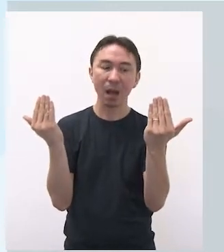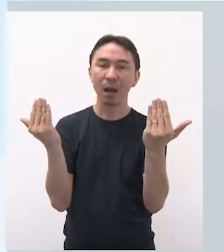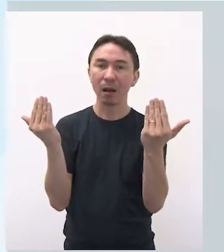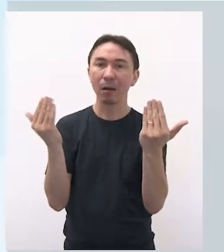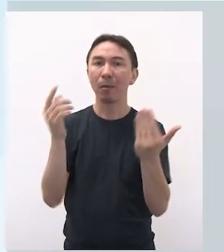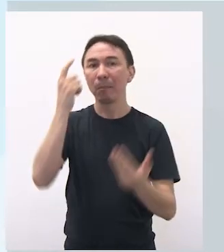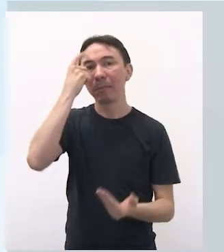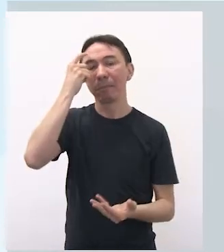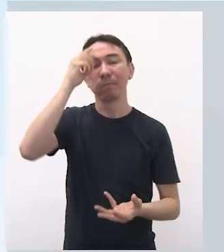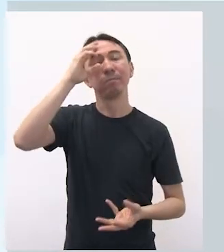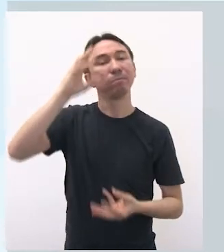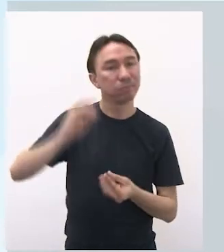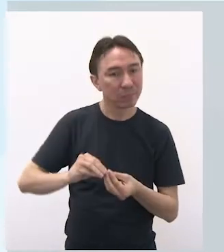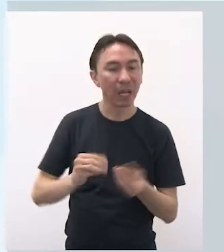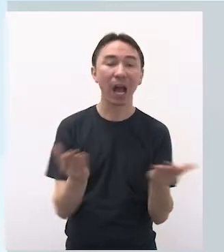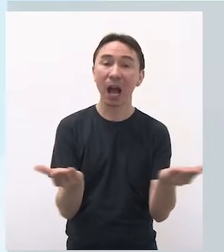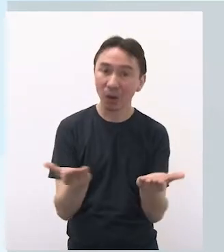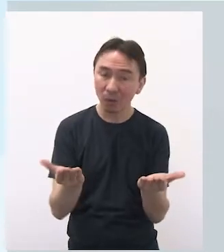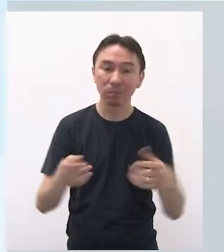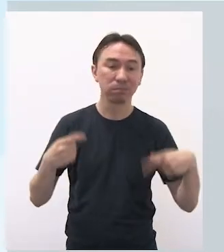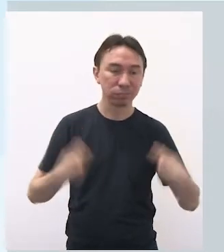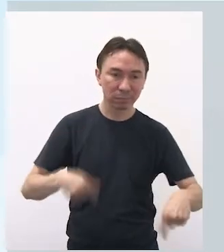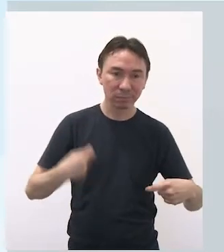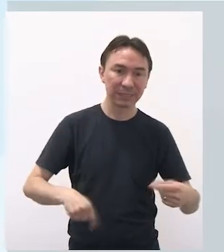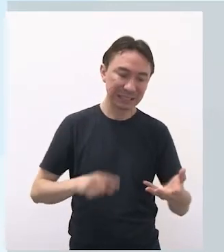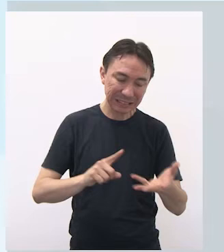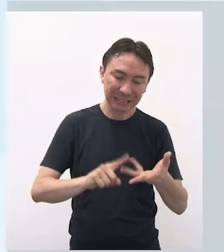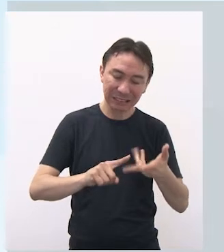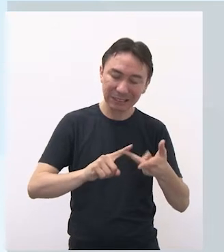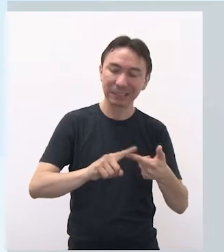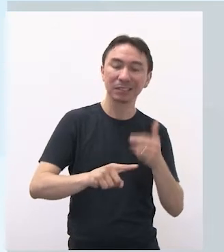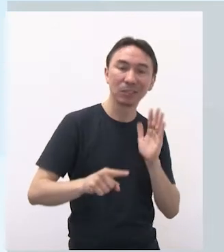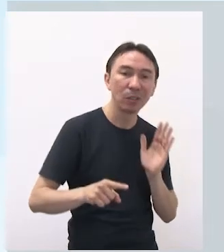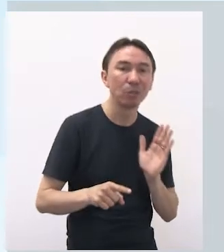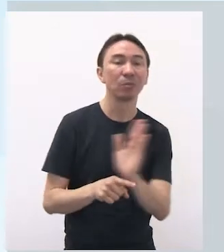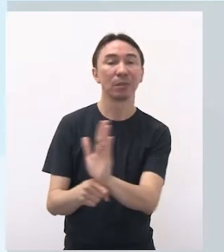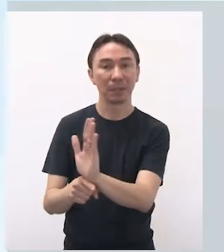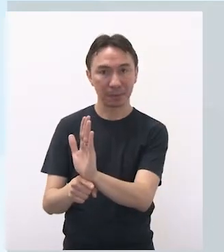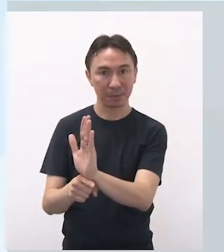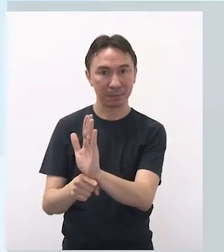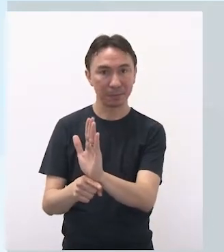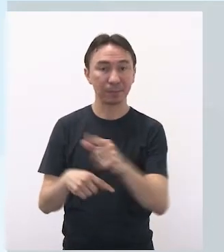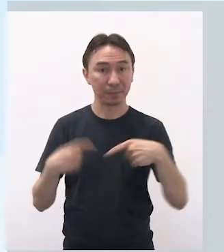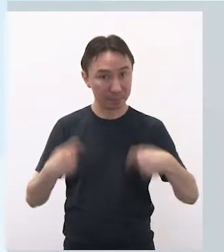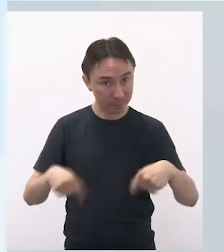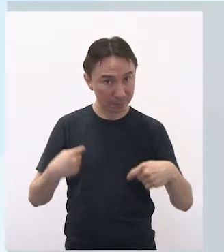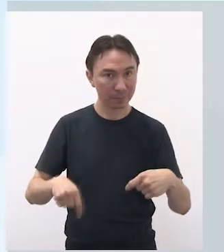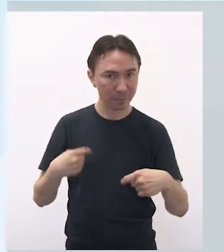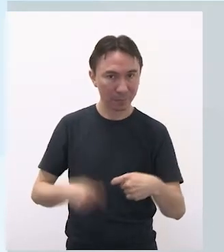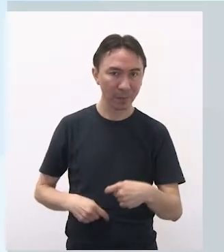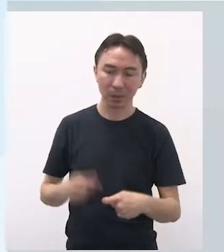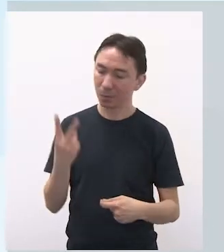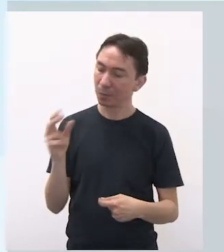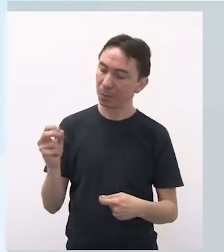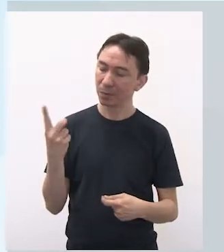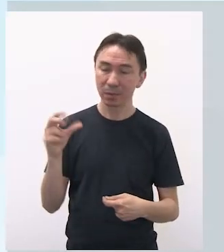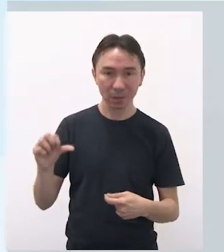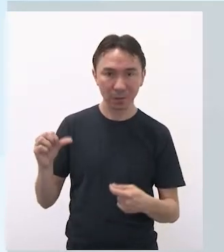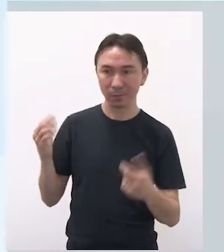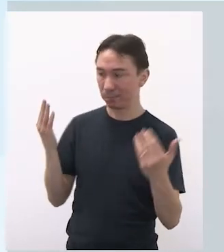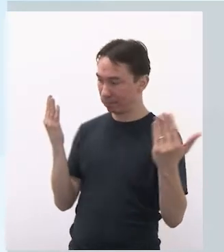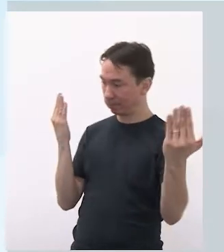nesse contexto. Então, é importantíssimo a gente ter um diagnóstico. Então, a gente parte do diagnóstico de 2019, olhando para o